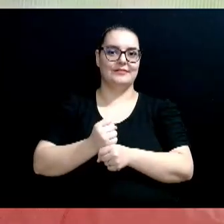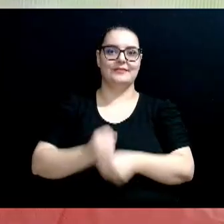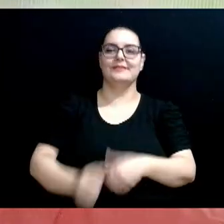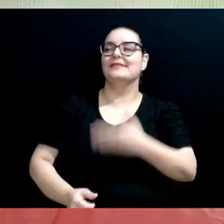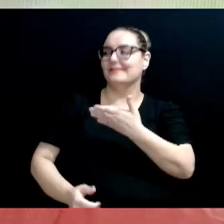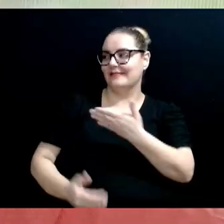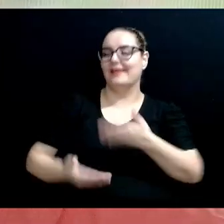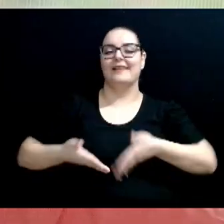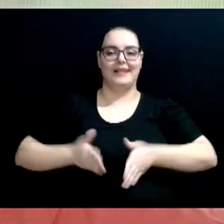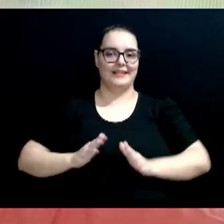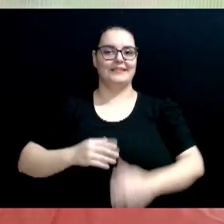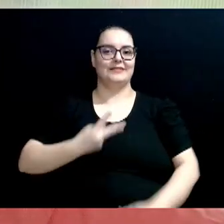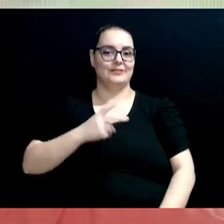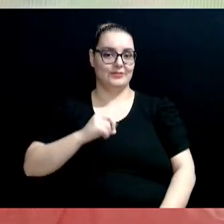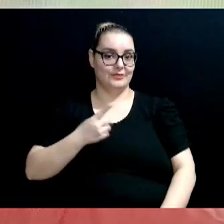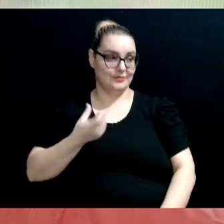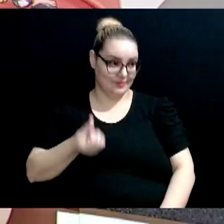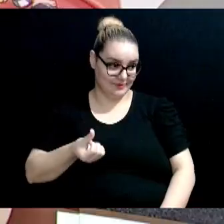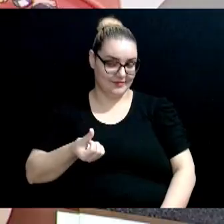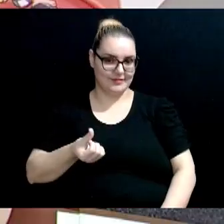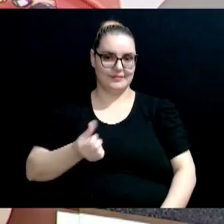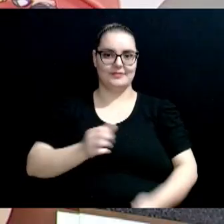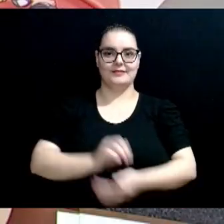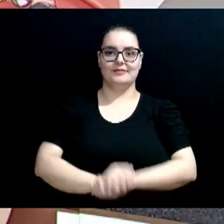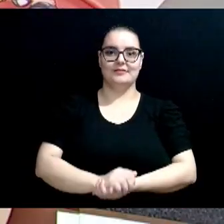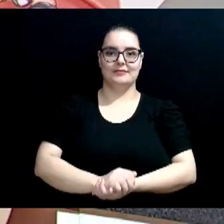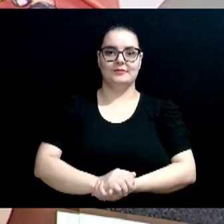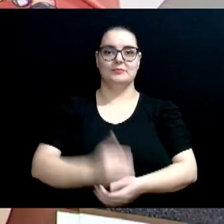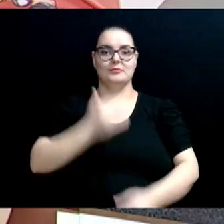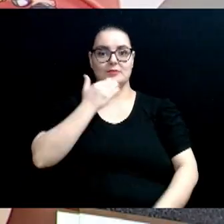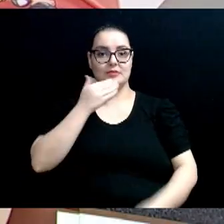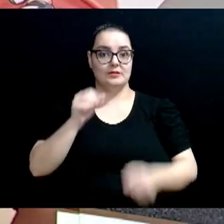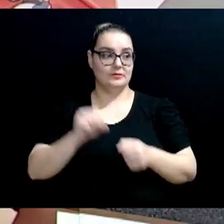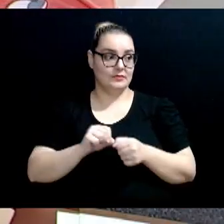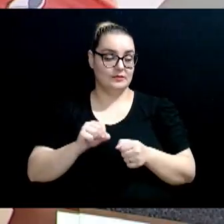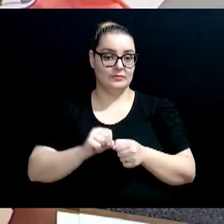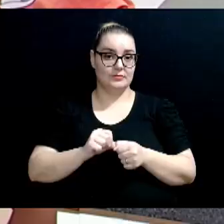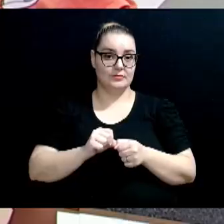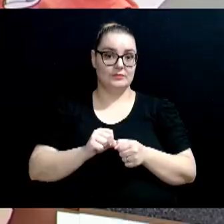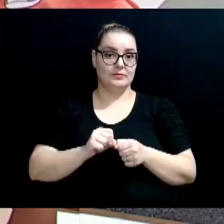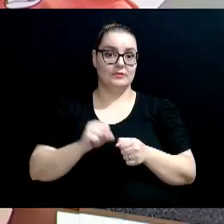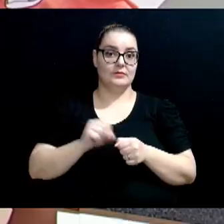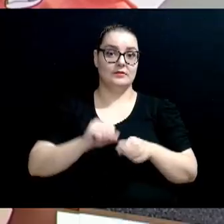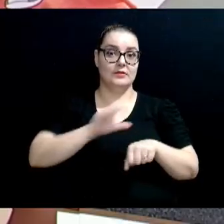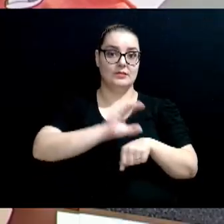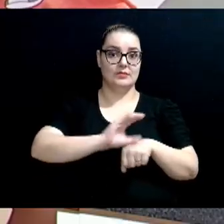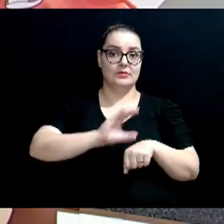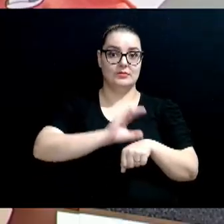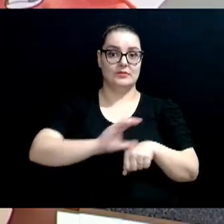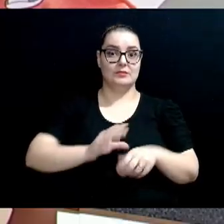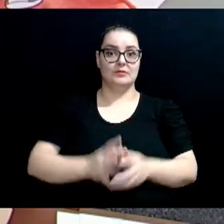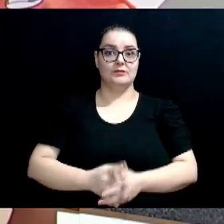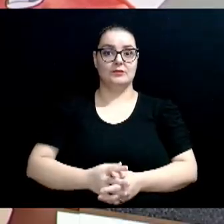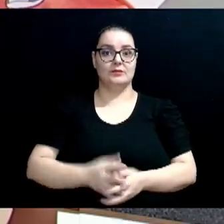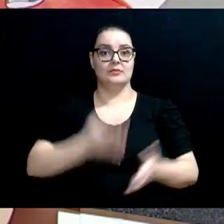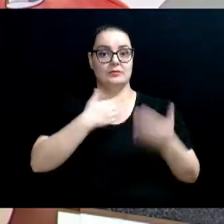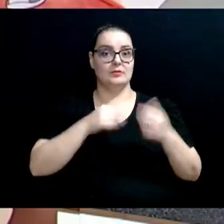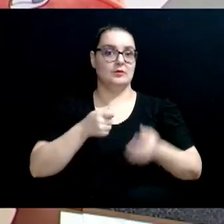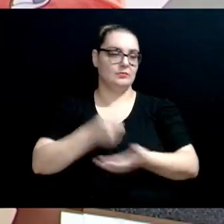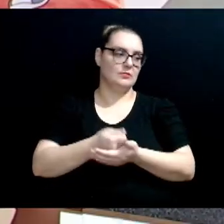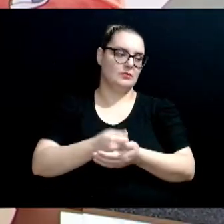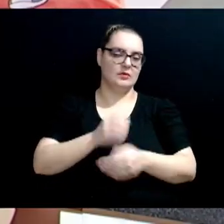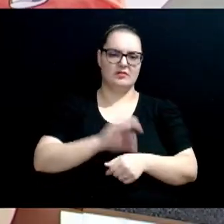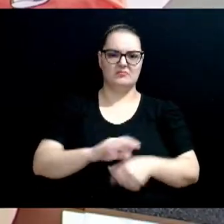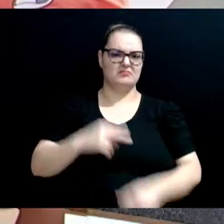em 2016 a gente fez o pedido e fizemos um cursinho. A época era obrigado um cursinho, lá coisa de